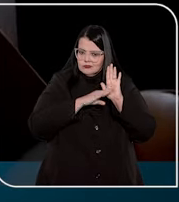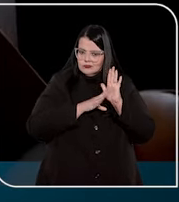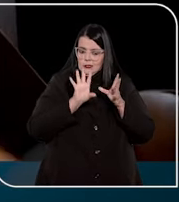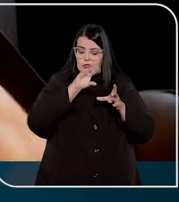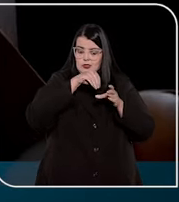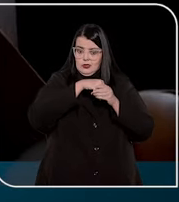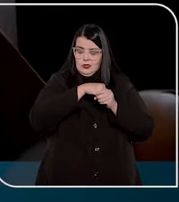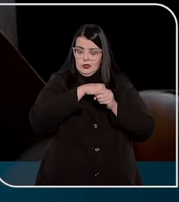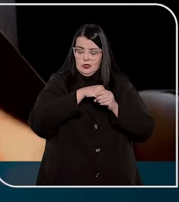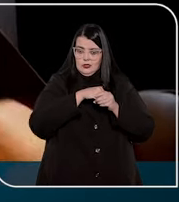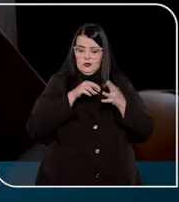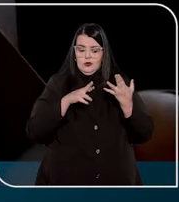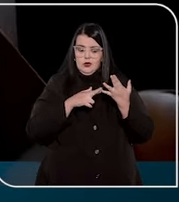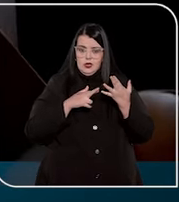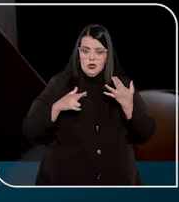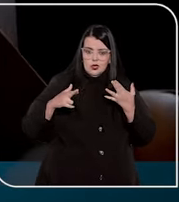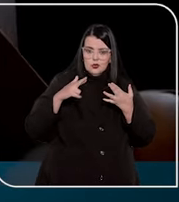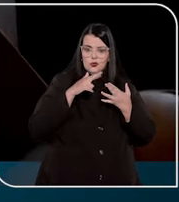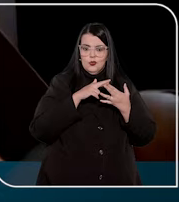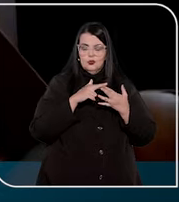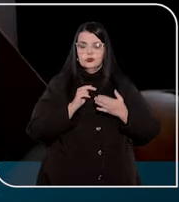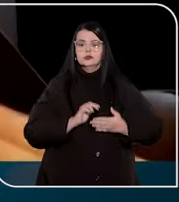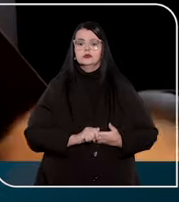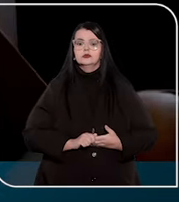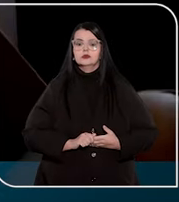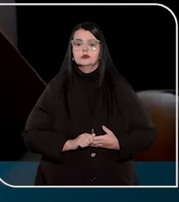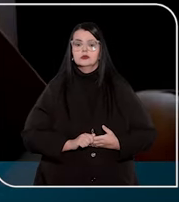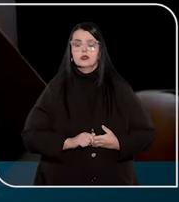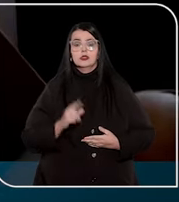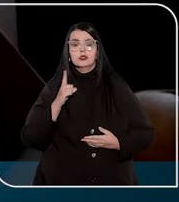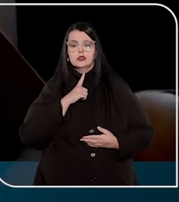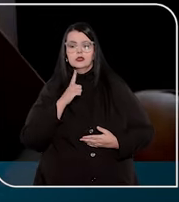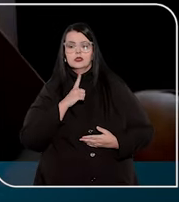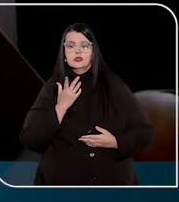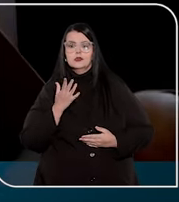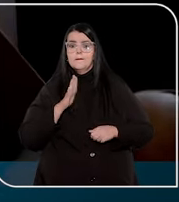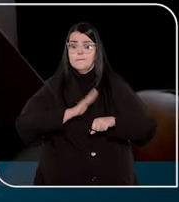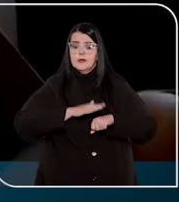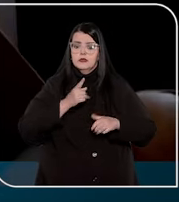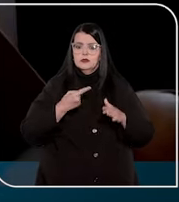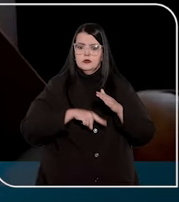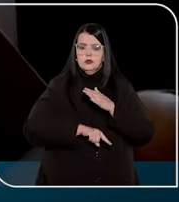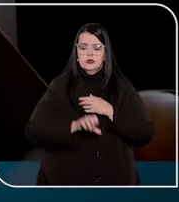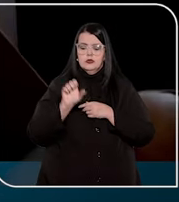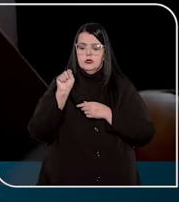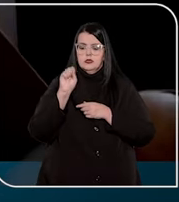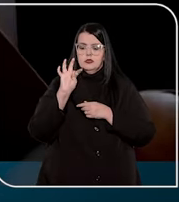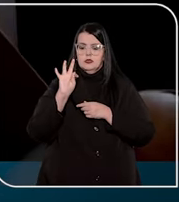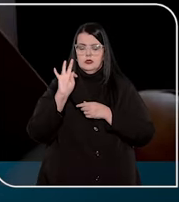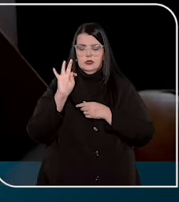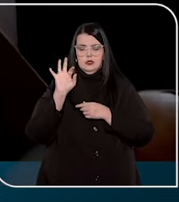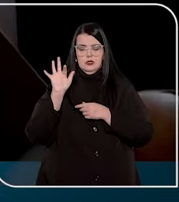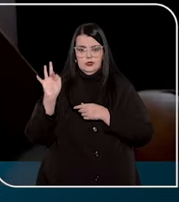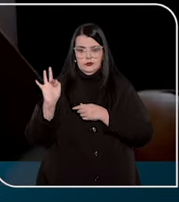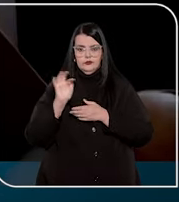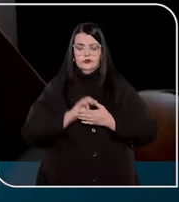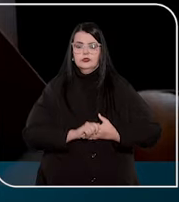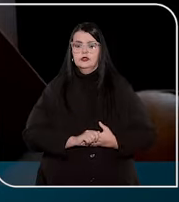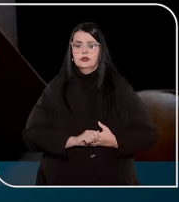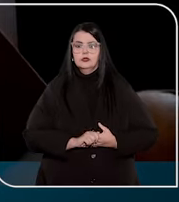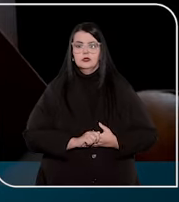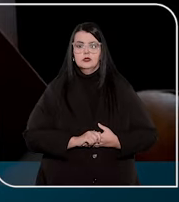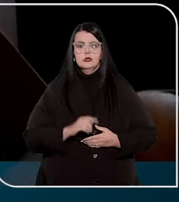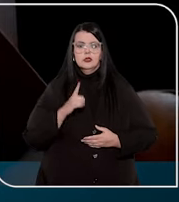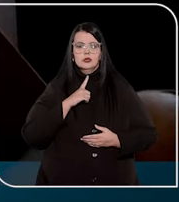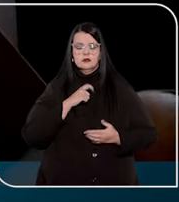recurso para que ele possa ser apreciado pelo Supremo Tribunal Federal um